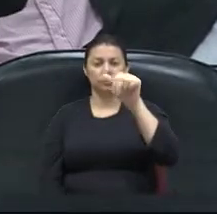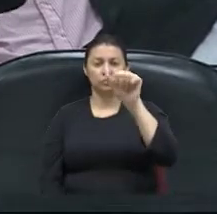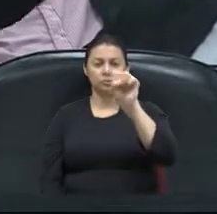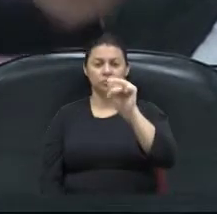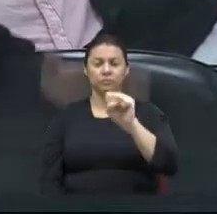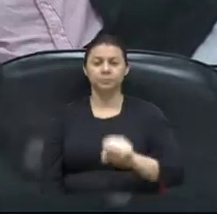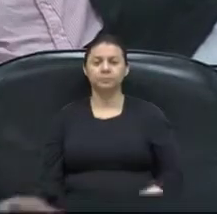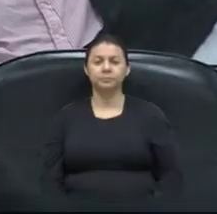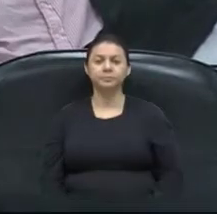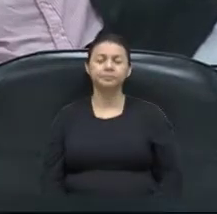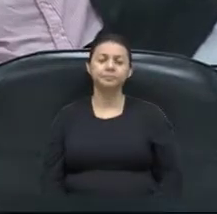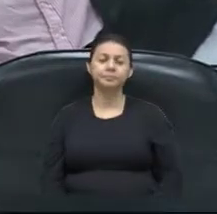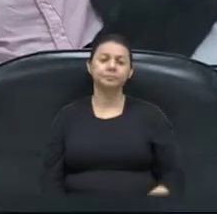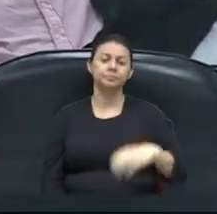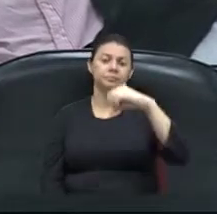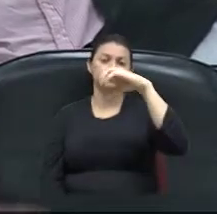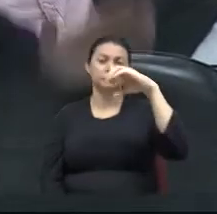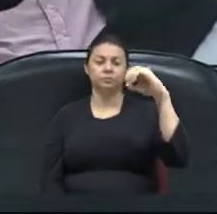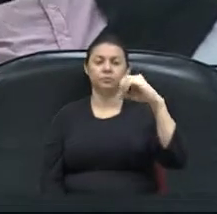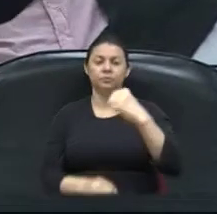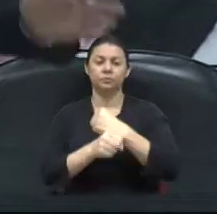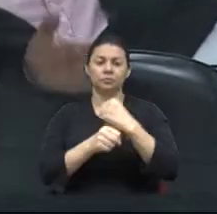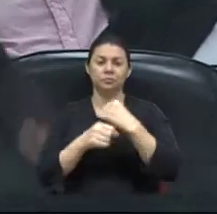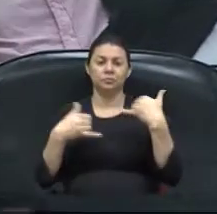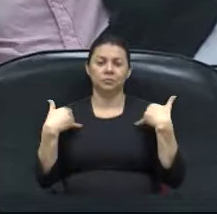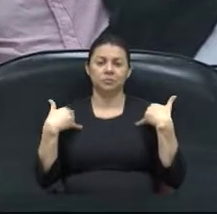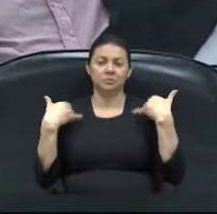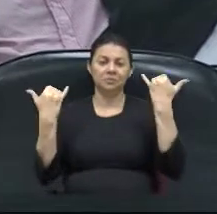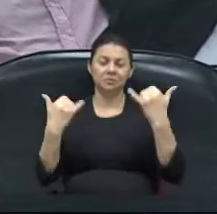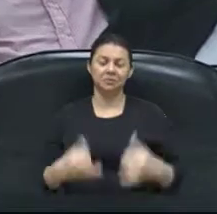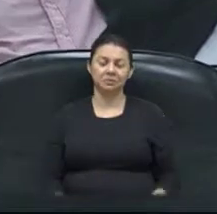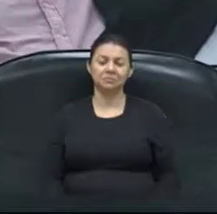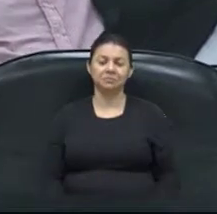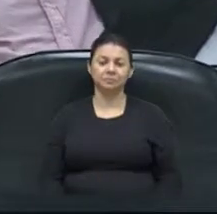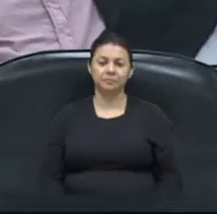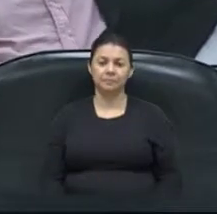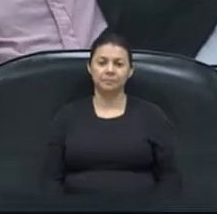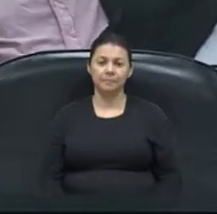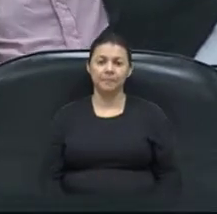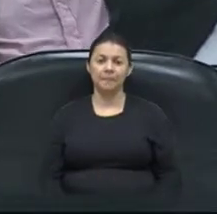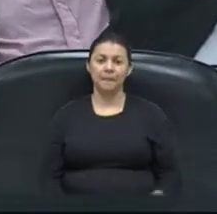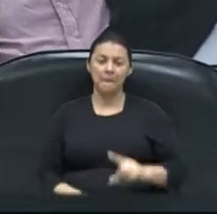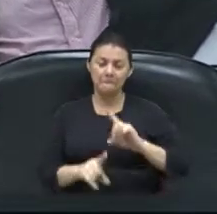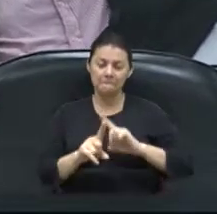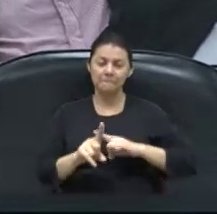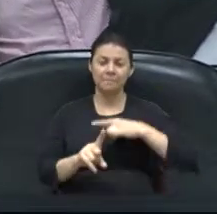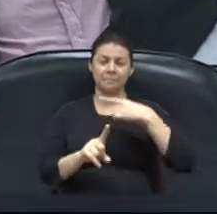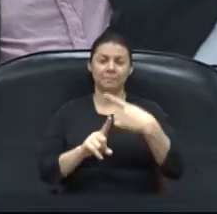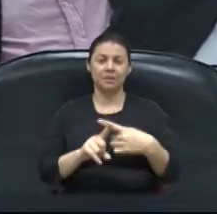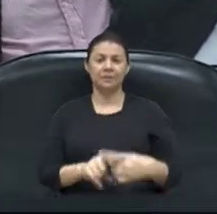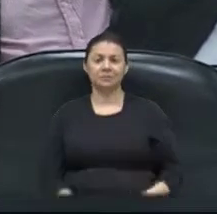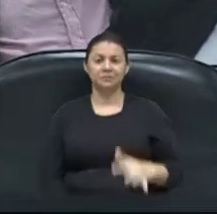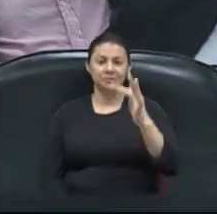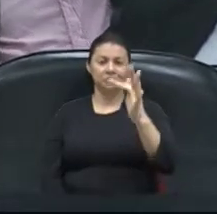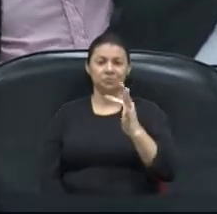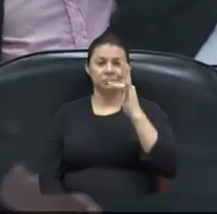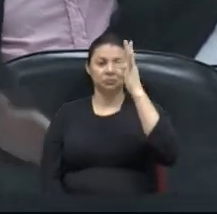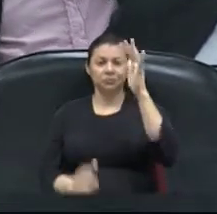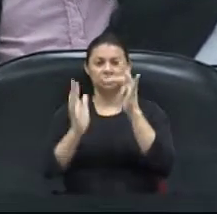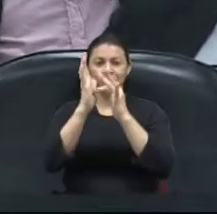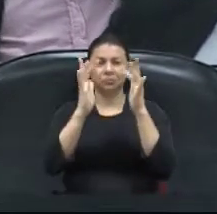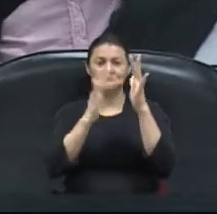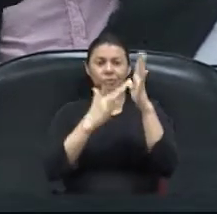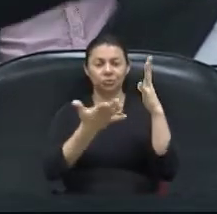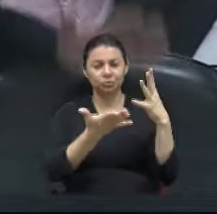90 anos viram jesus vai voltar a buscar nosso povo um governo buscar levar no céu e lá